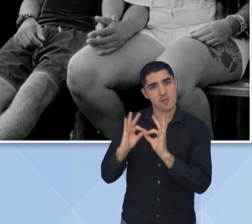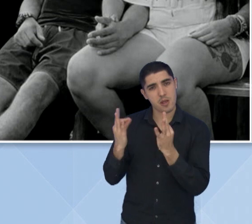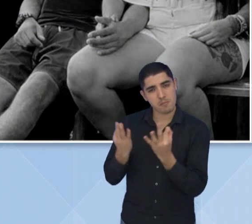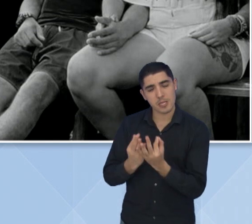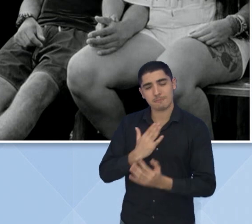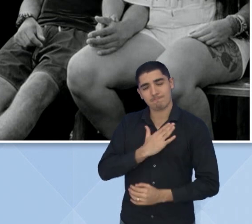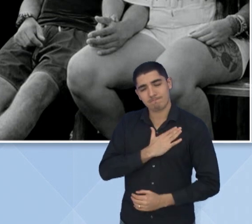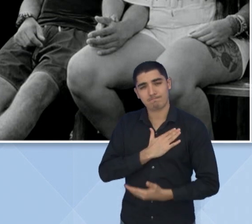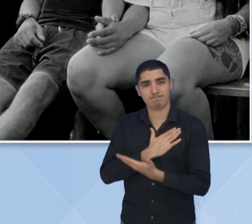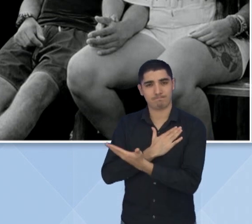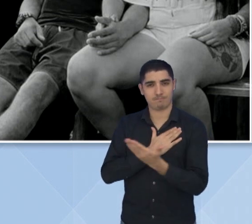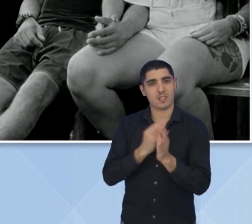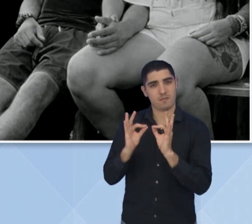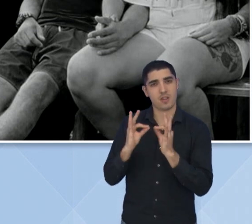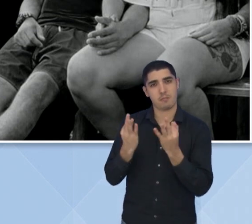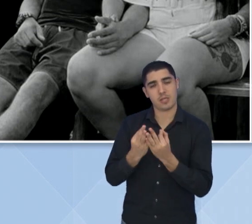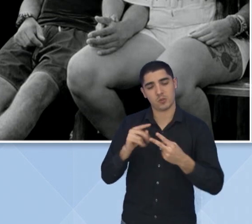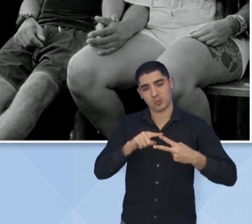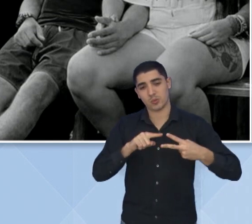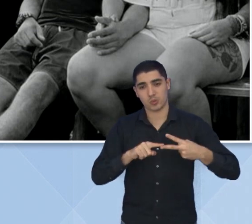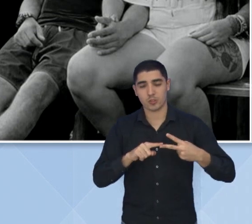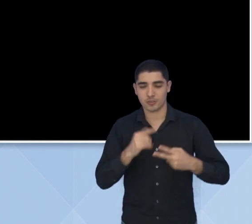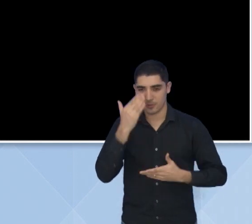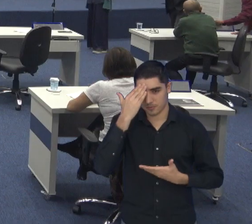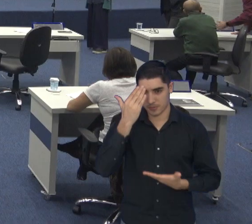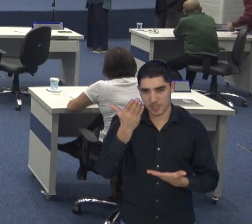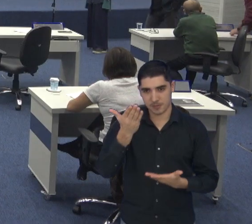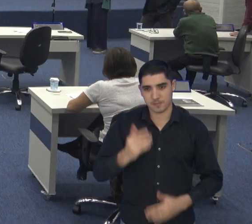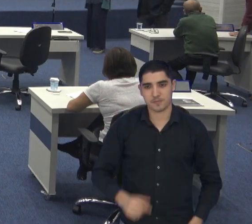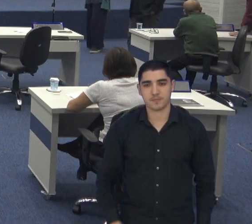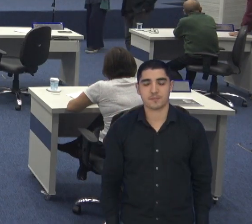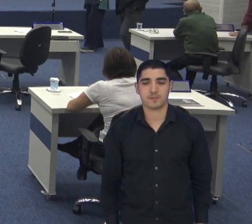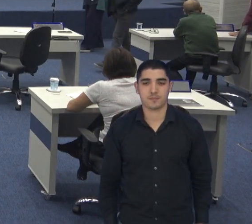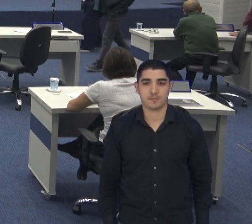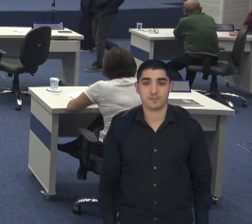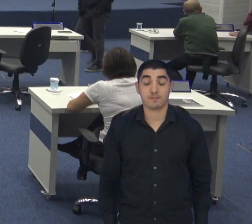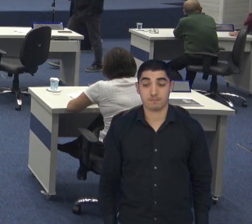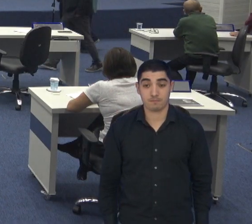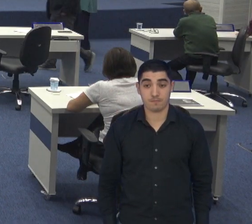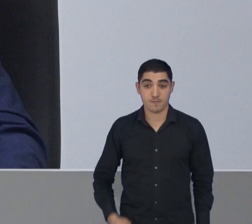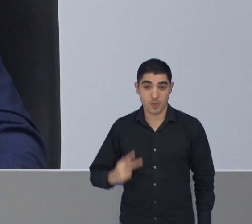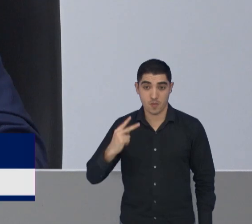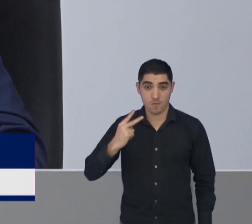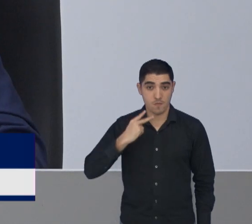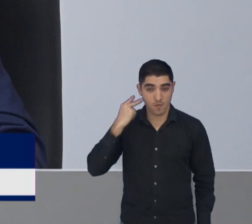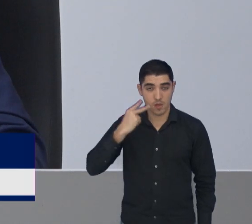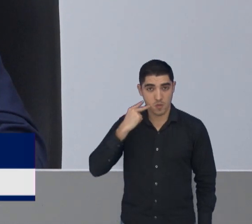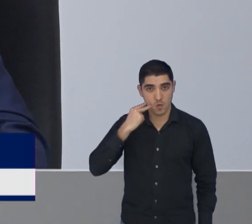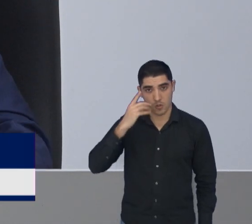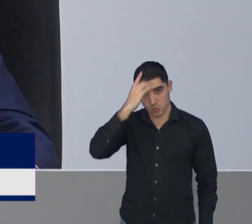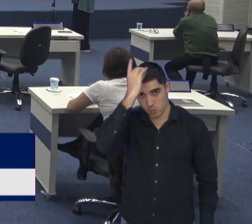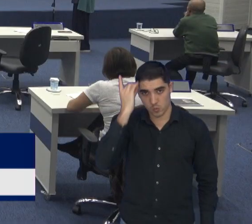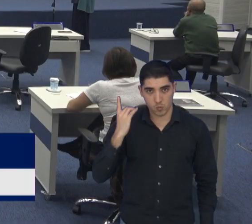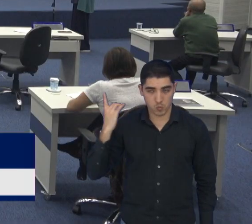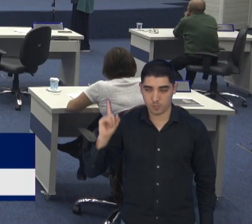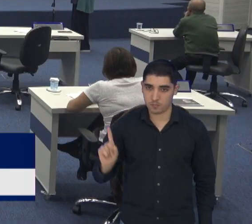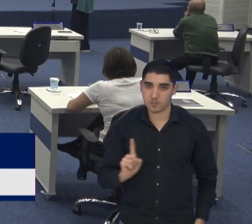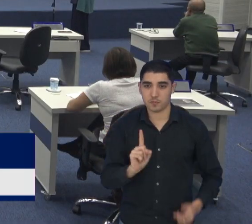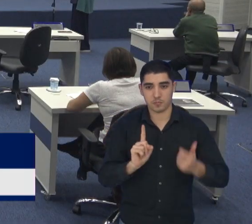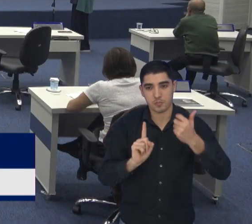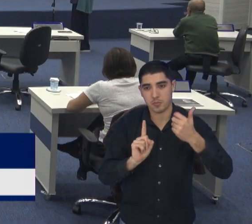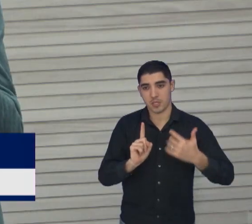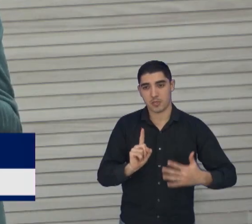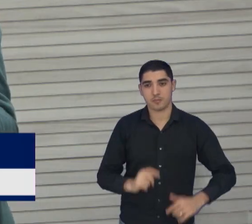de Lucas e Evelyn. Obrigado, senhor presidente. Questão de ordem, a vereadora Dulce Rita.